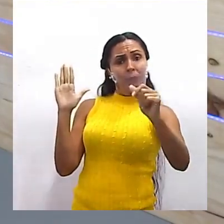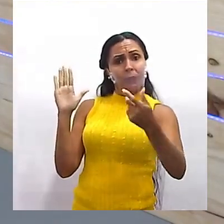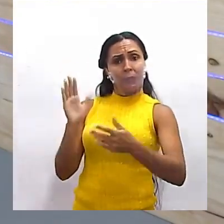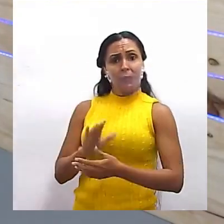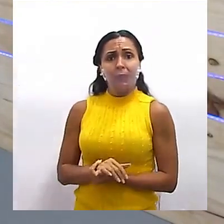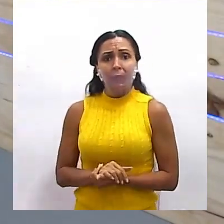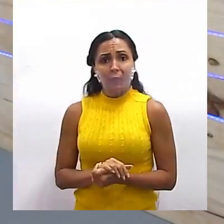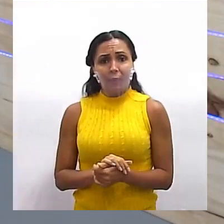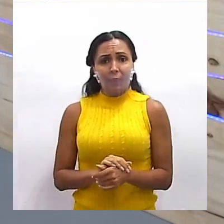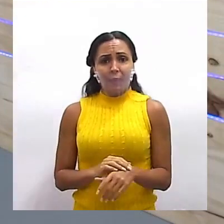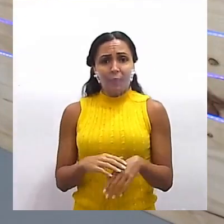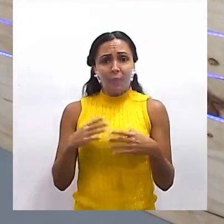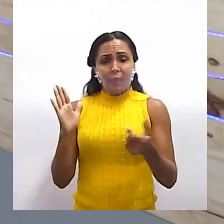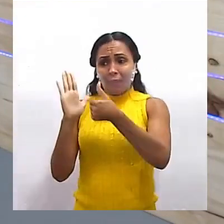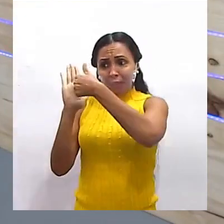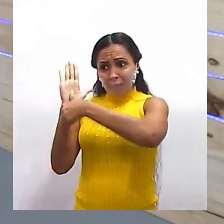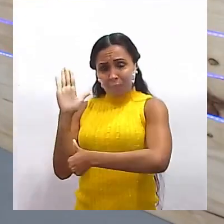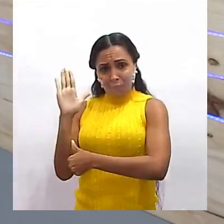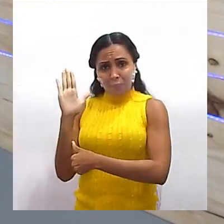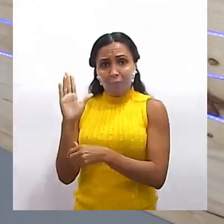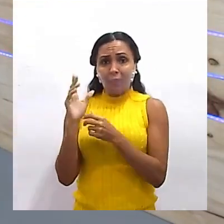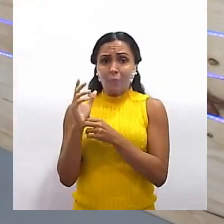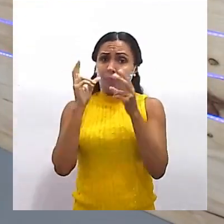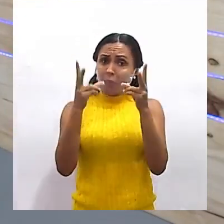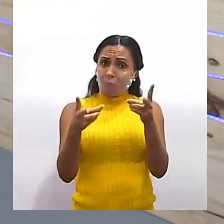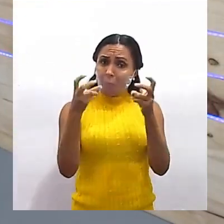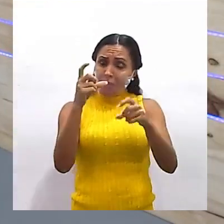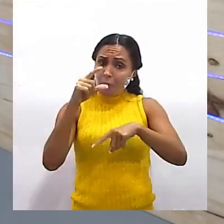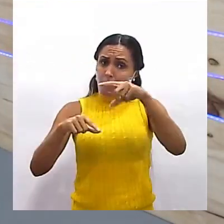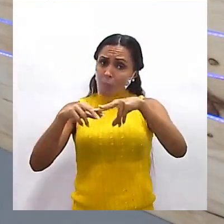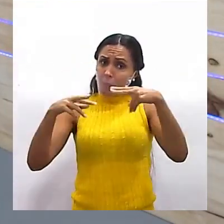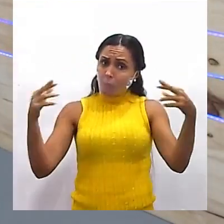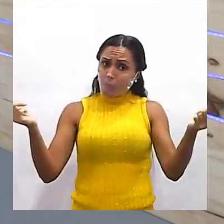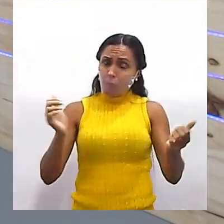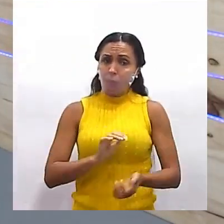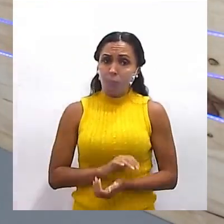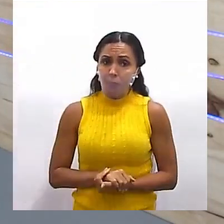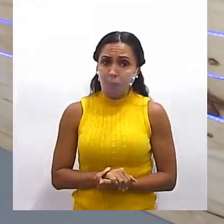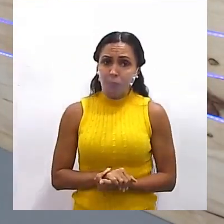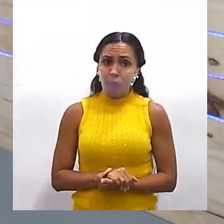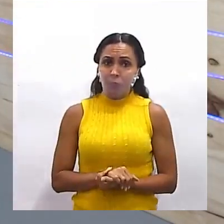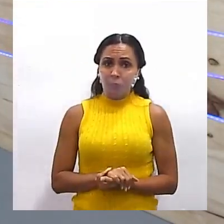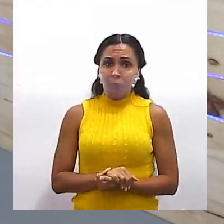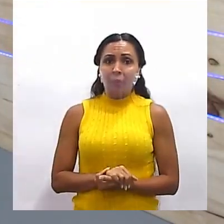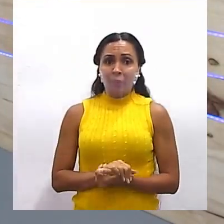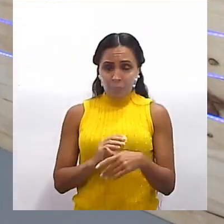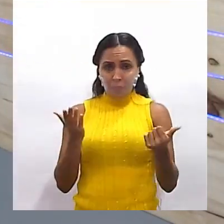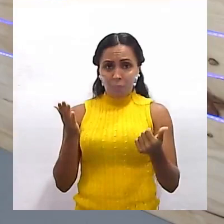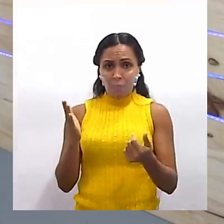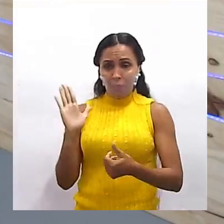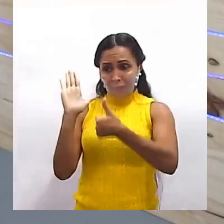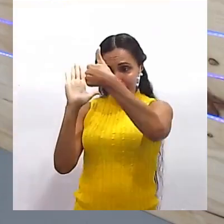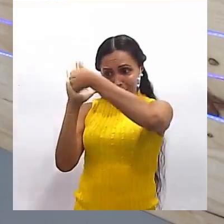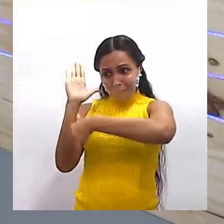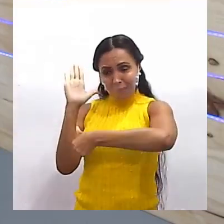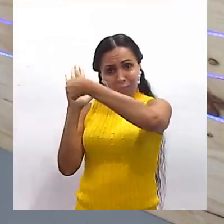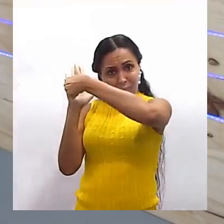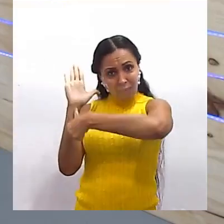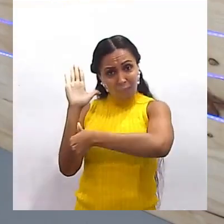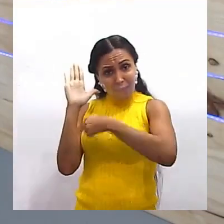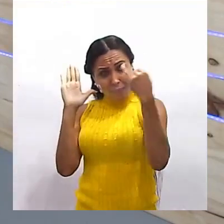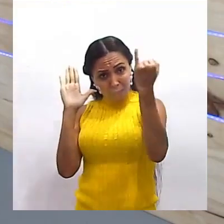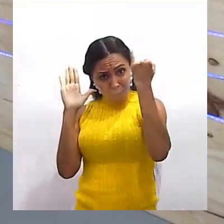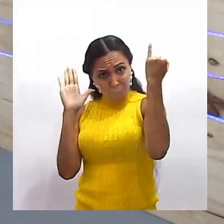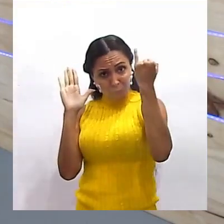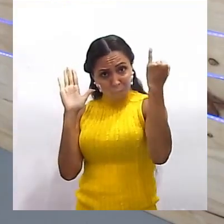a identidade daquele produto, daquele material dentro do CD. E a identidade daquela embalagem, entendeu? Tem que ter uma etiqueta. Porque